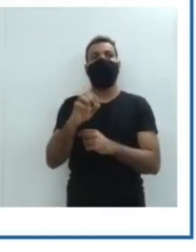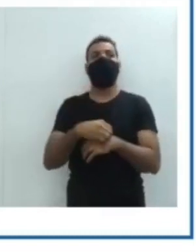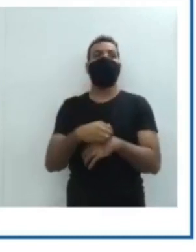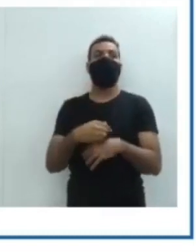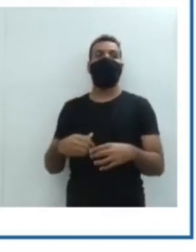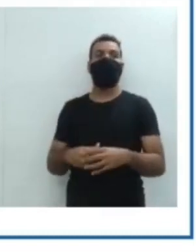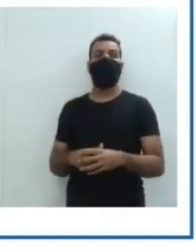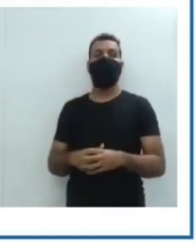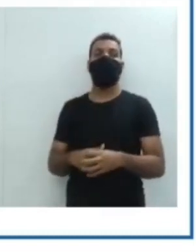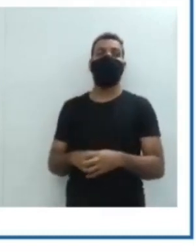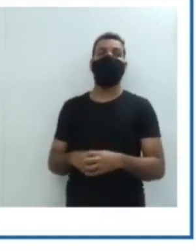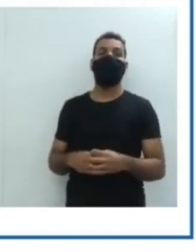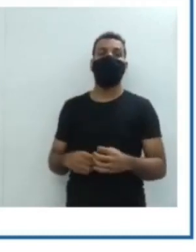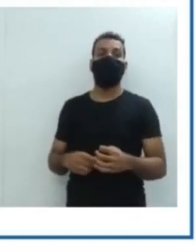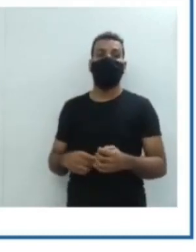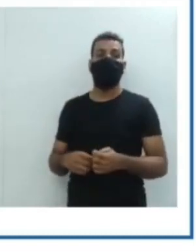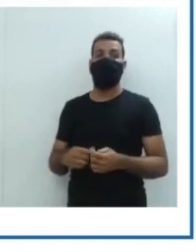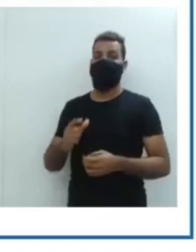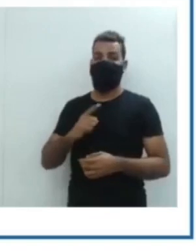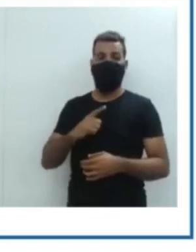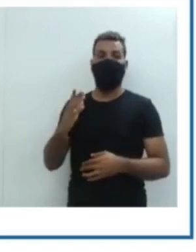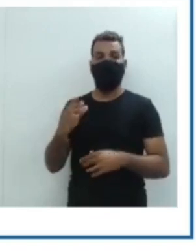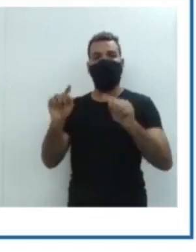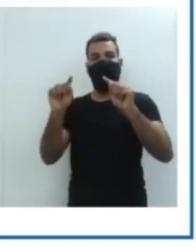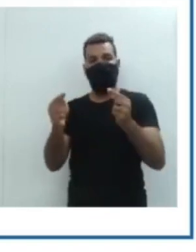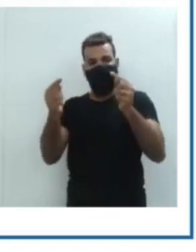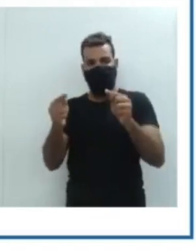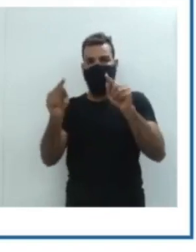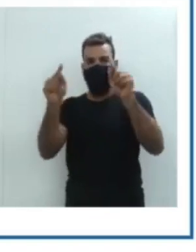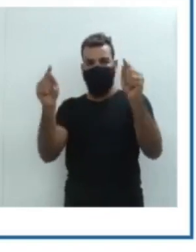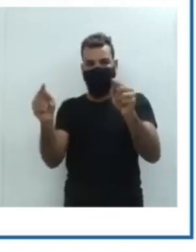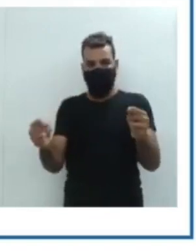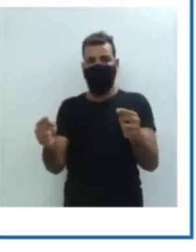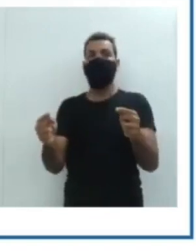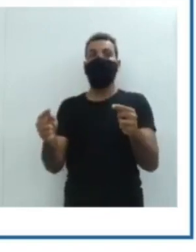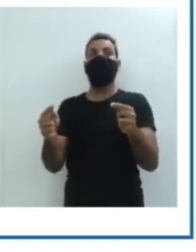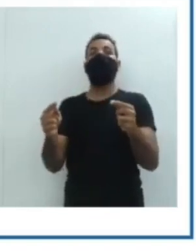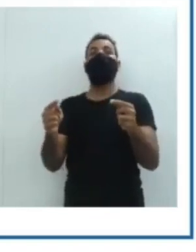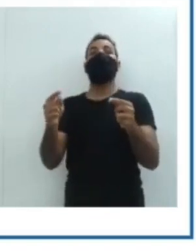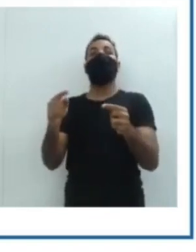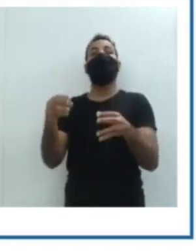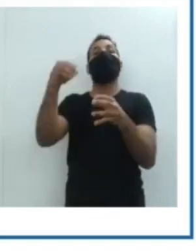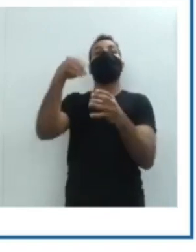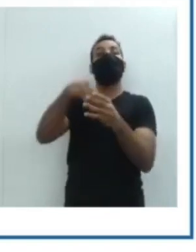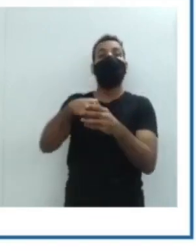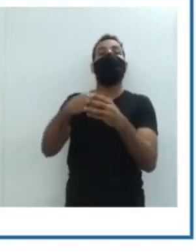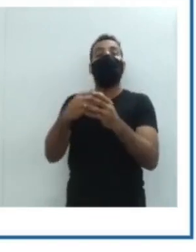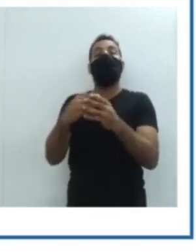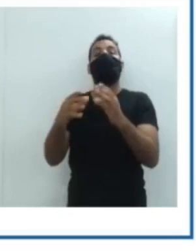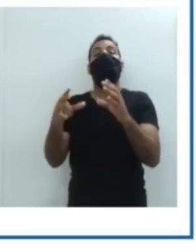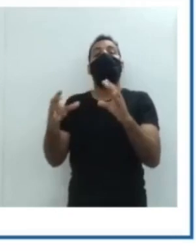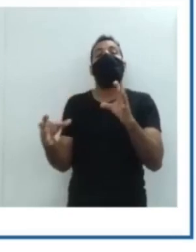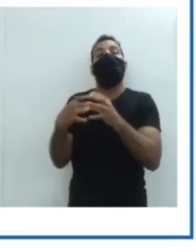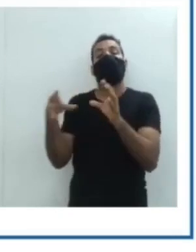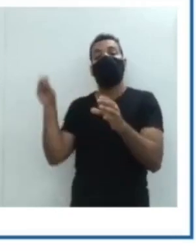interface Ok e abre e fecha Chaves e dentro Quais são os métodos que a classe deverá